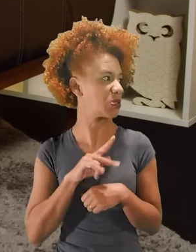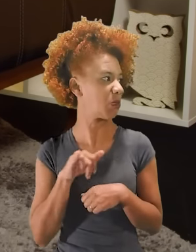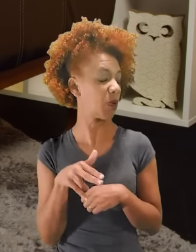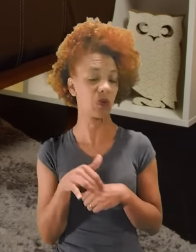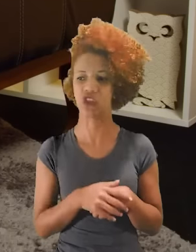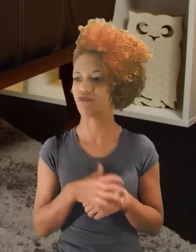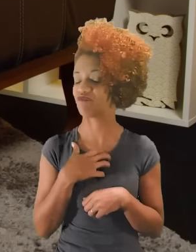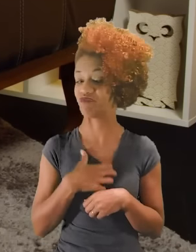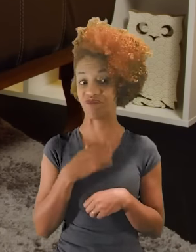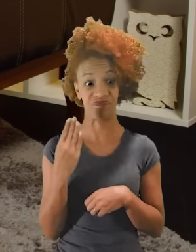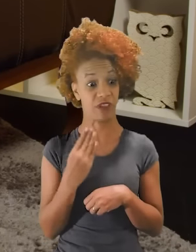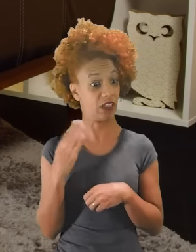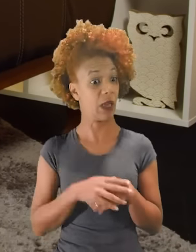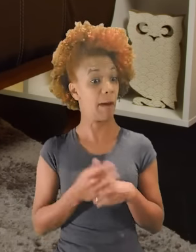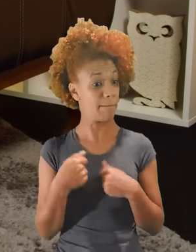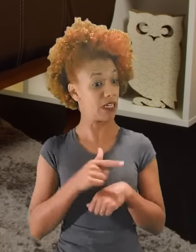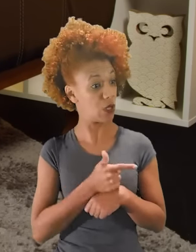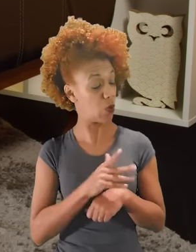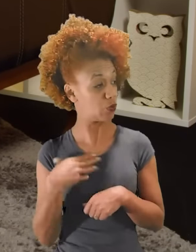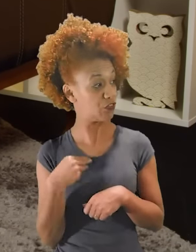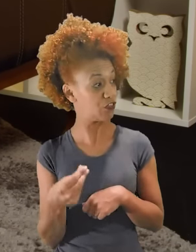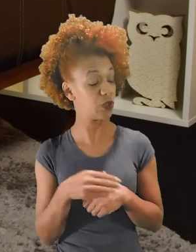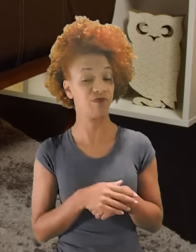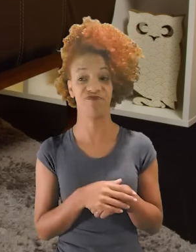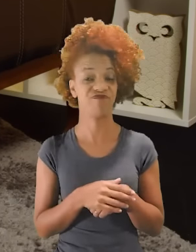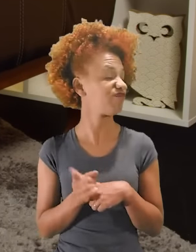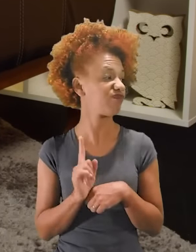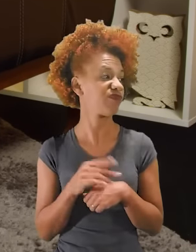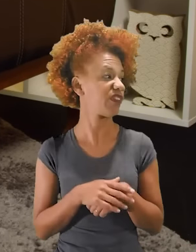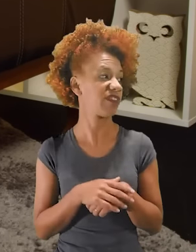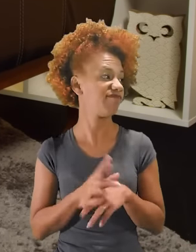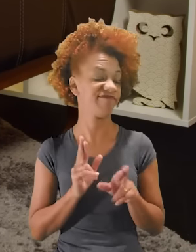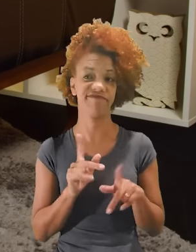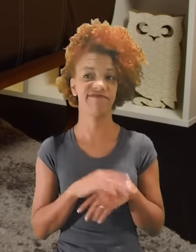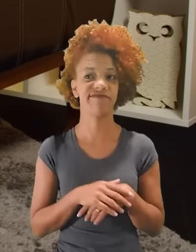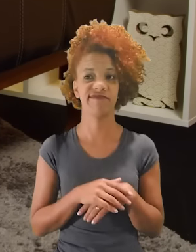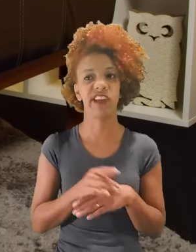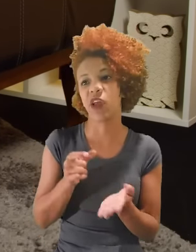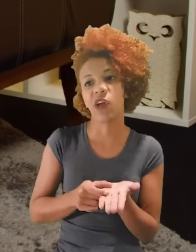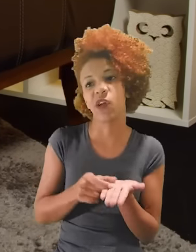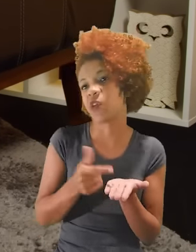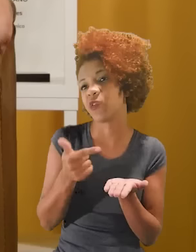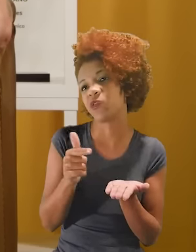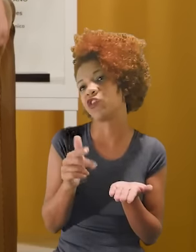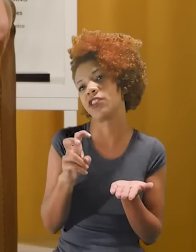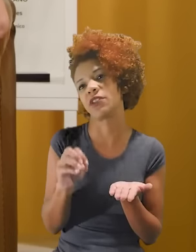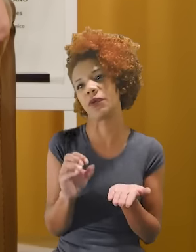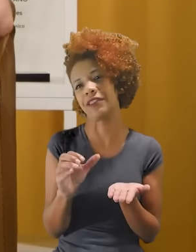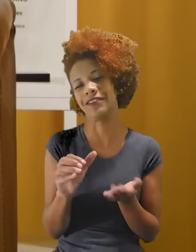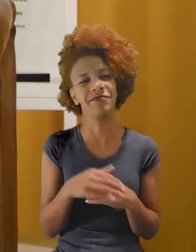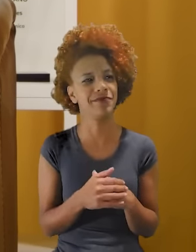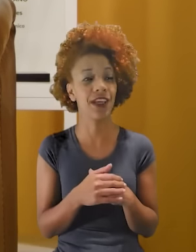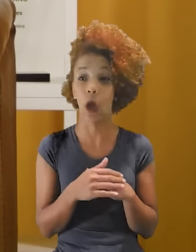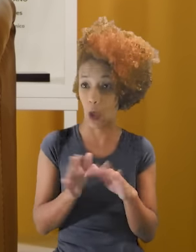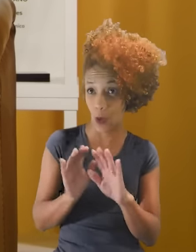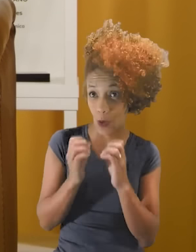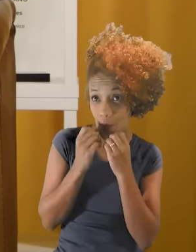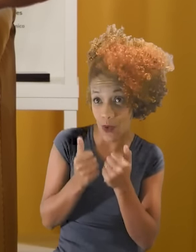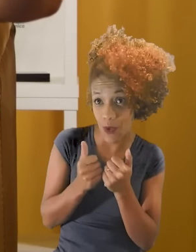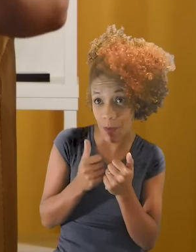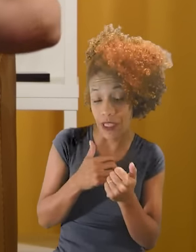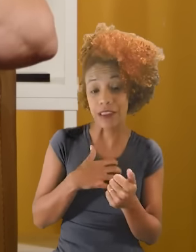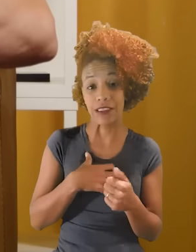Já tô mal agora, vou ter que fazer outro filho. Meu filho não vai ser esse cara. Não te deu 50 centavos, né, mano? Não, mas calma, eu vou ter que... Oi, tudo bem?